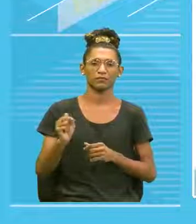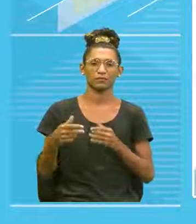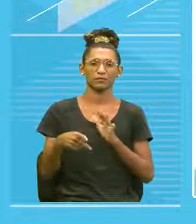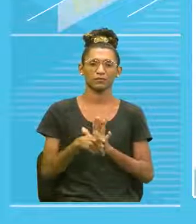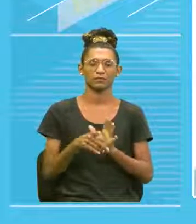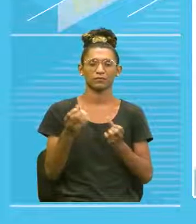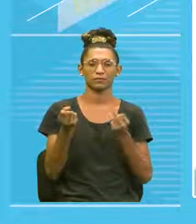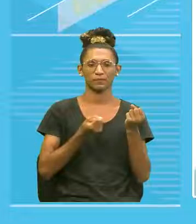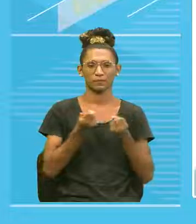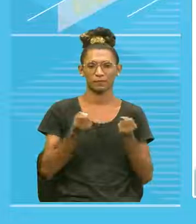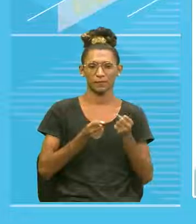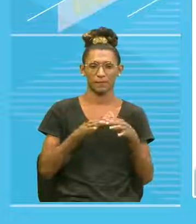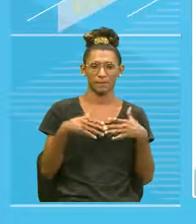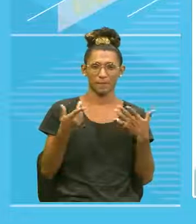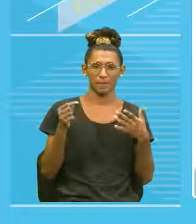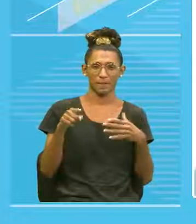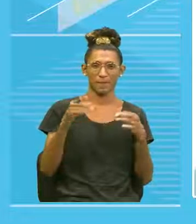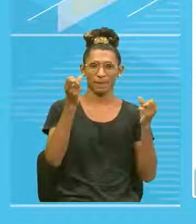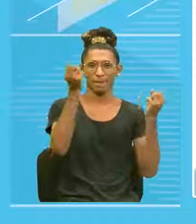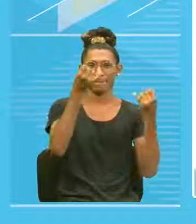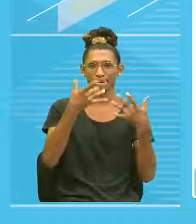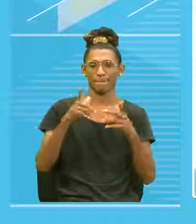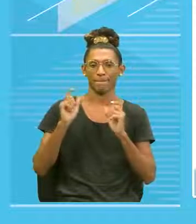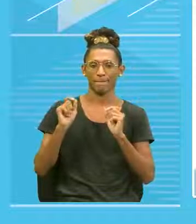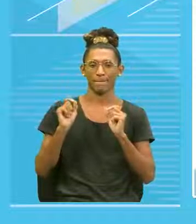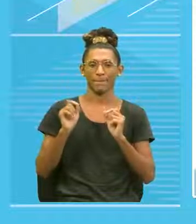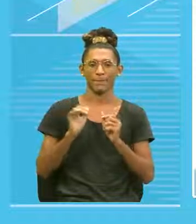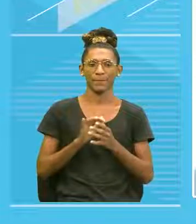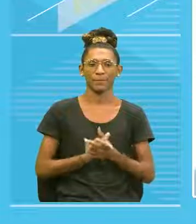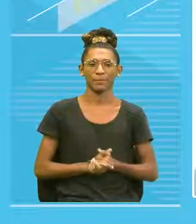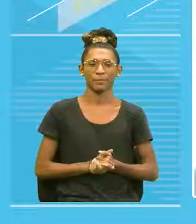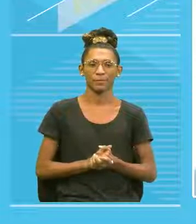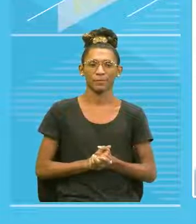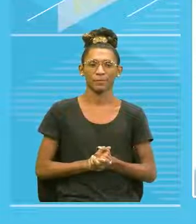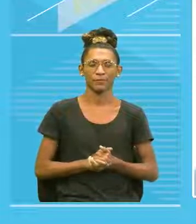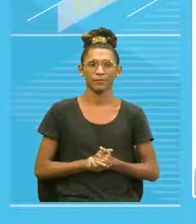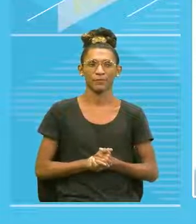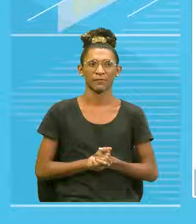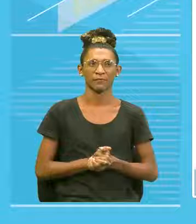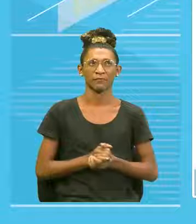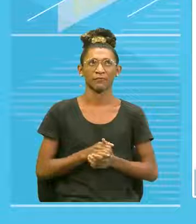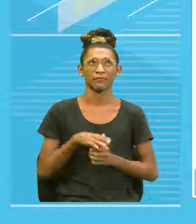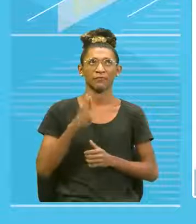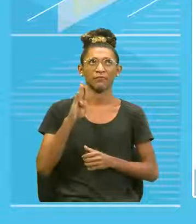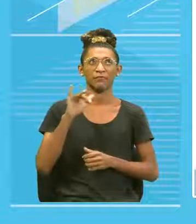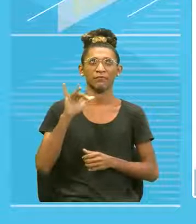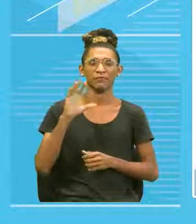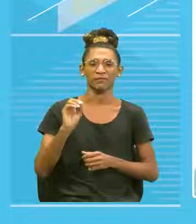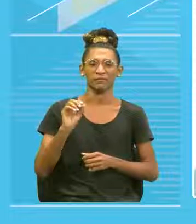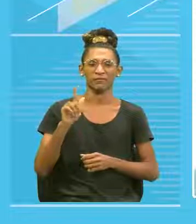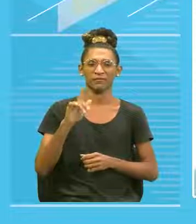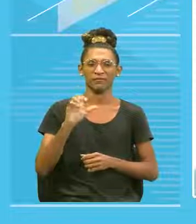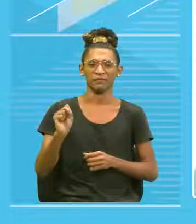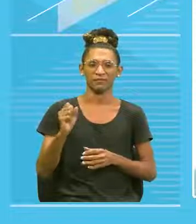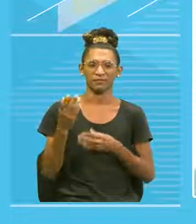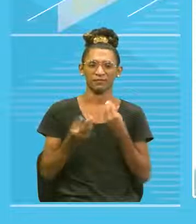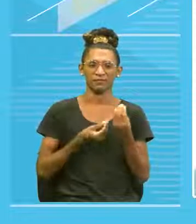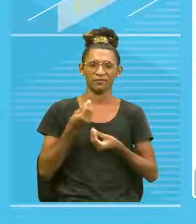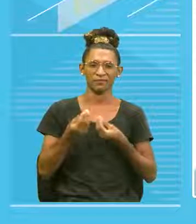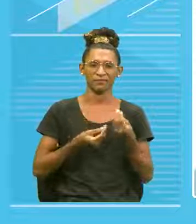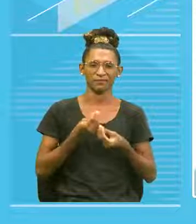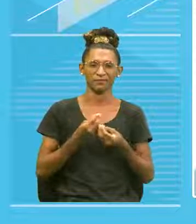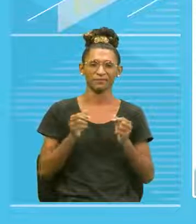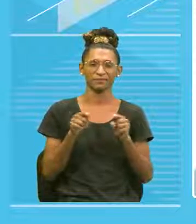veículo aí o senhor tá querendo dizer que se e esse Bill Gates aí também